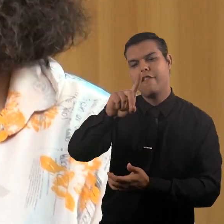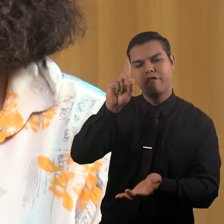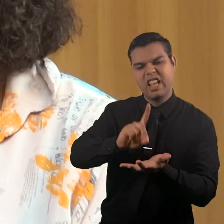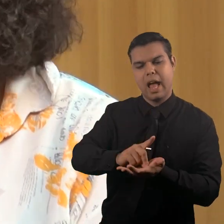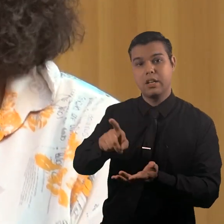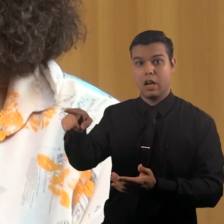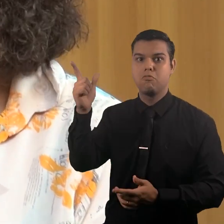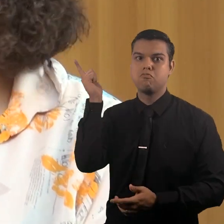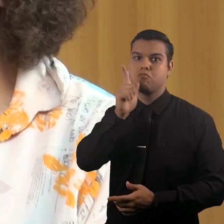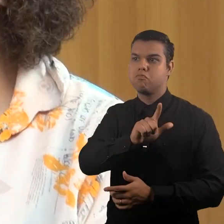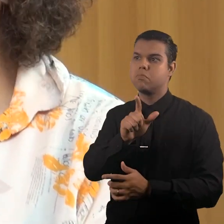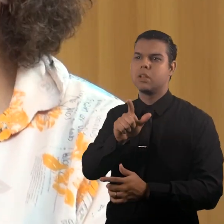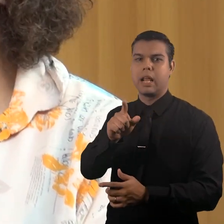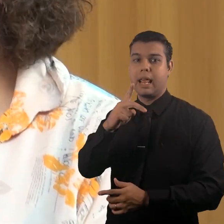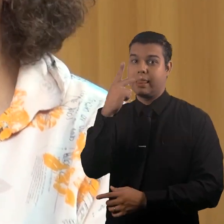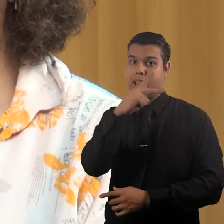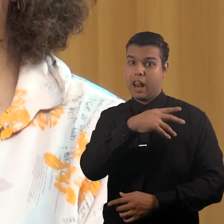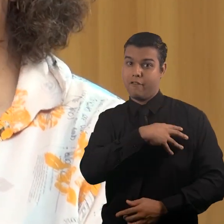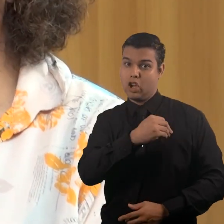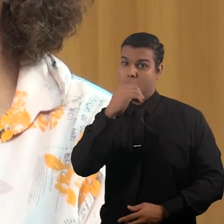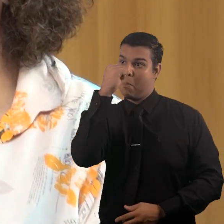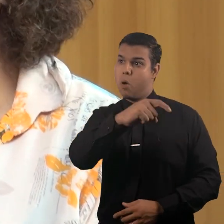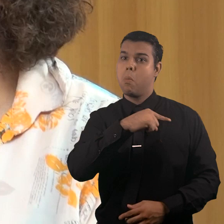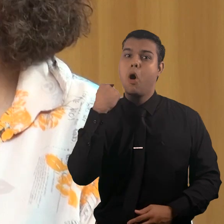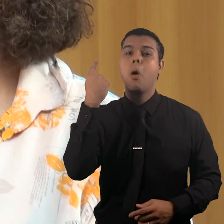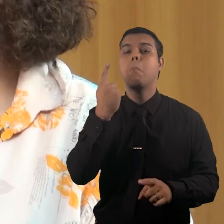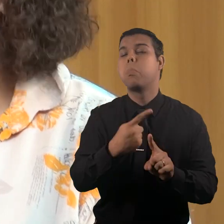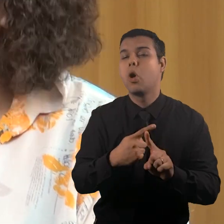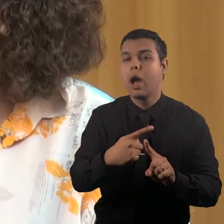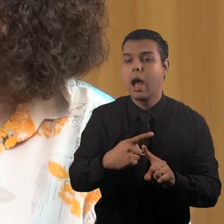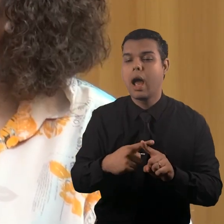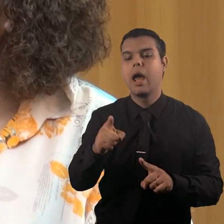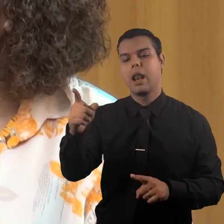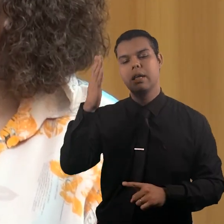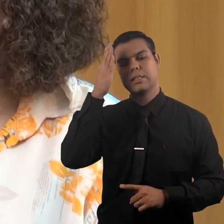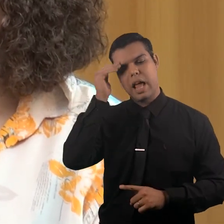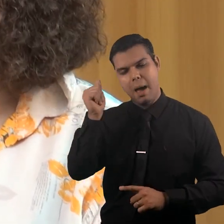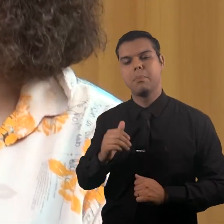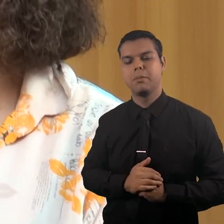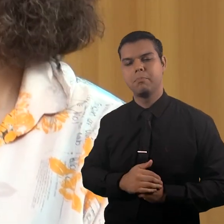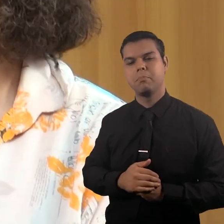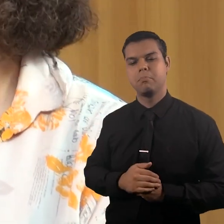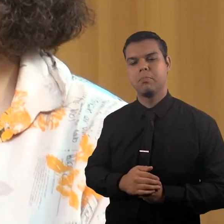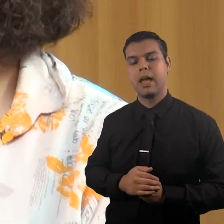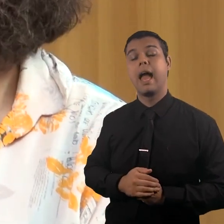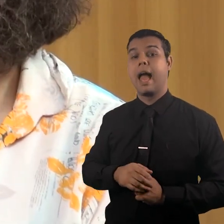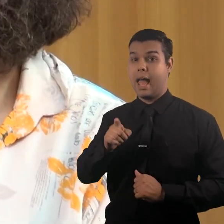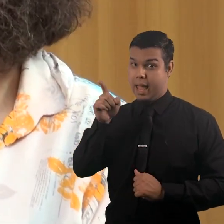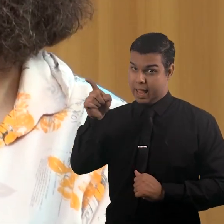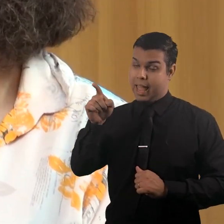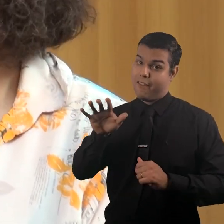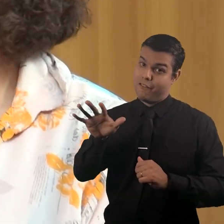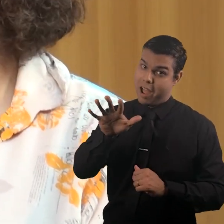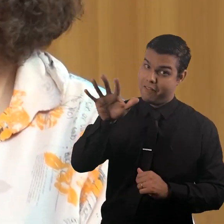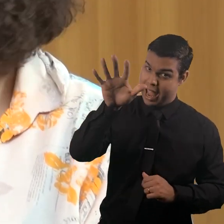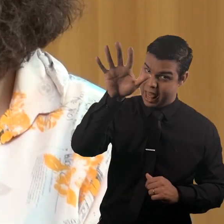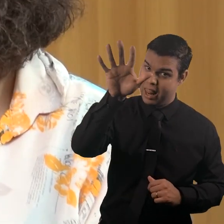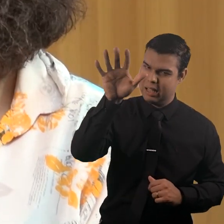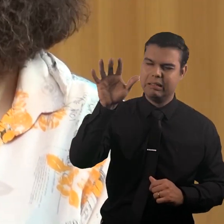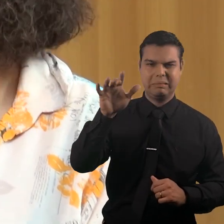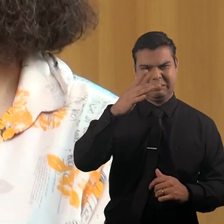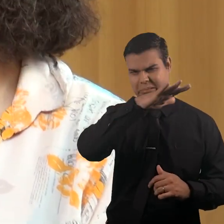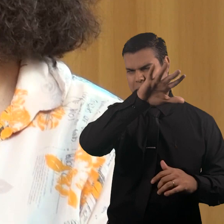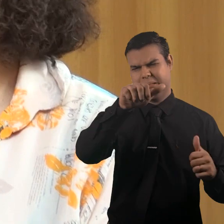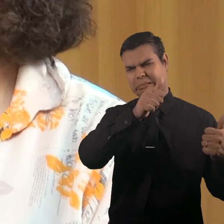atrás da verdade e ela provou que o filho dela foi assassinado. Dentro de uma comunidade no Rio de Janeiro, ela foi perseguida e aí ela se